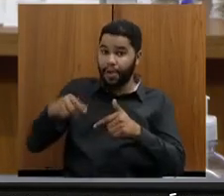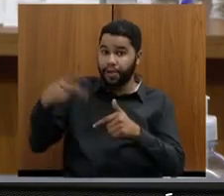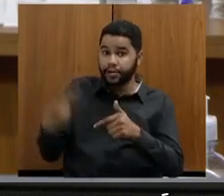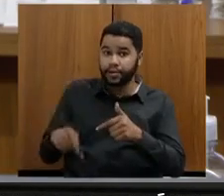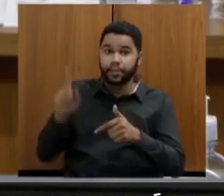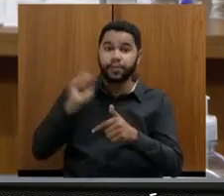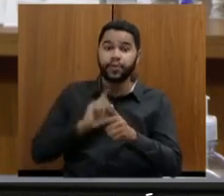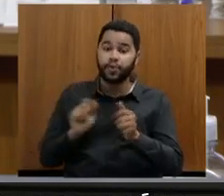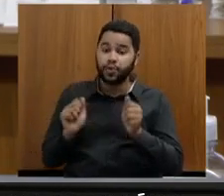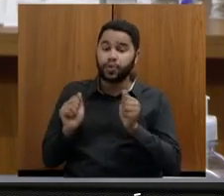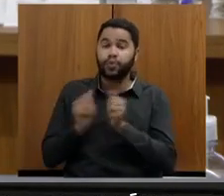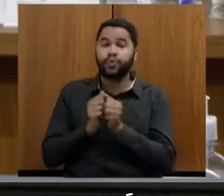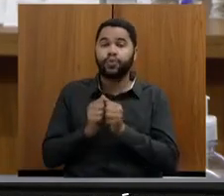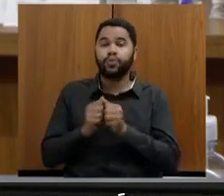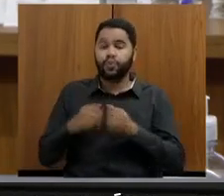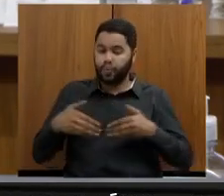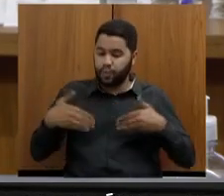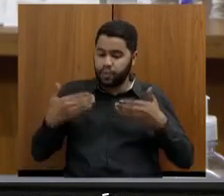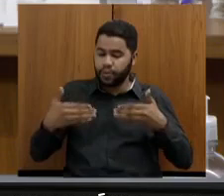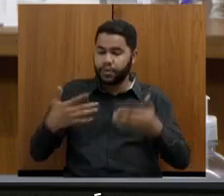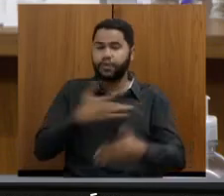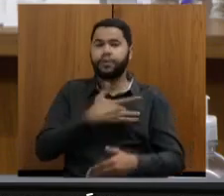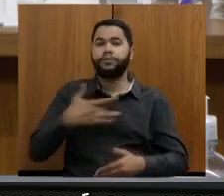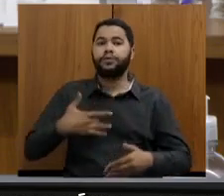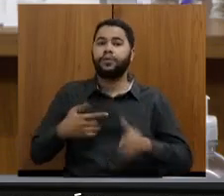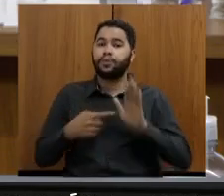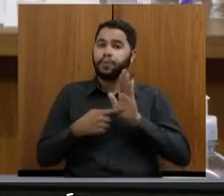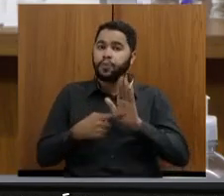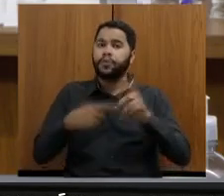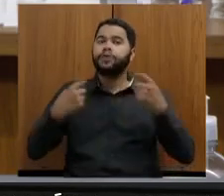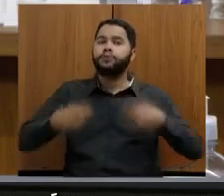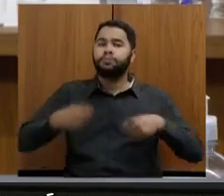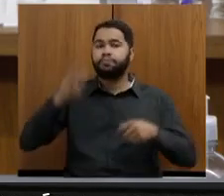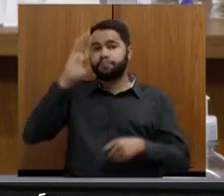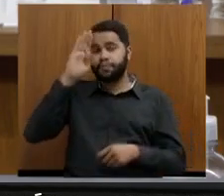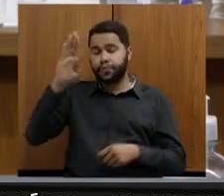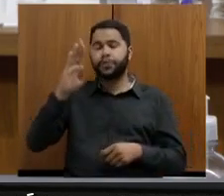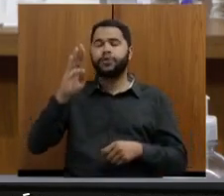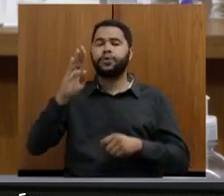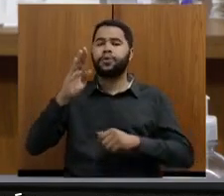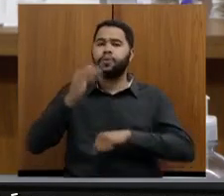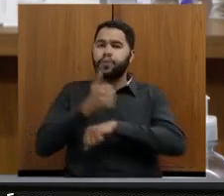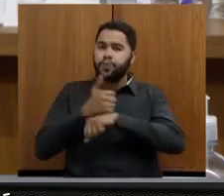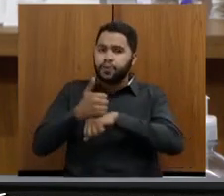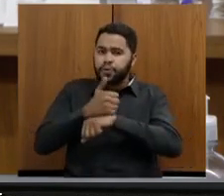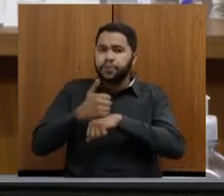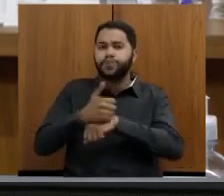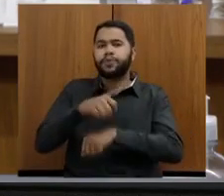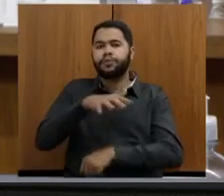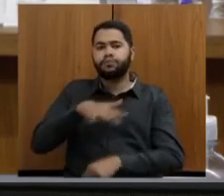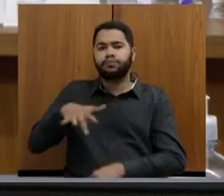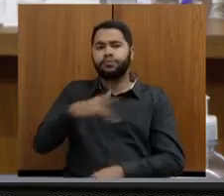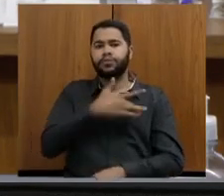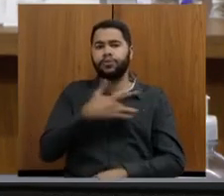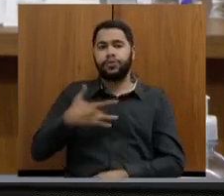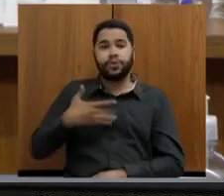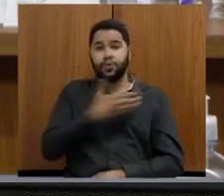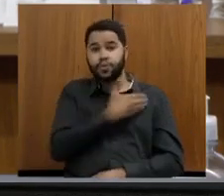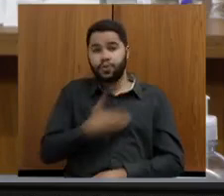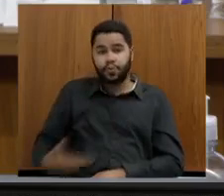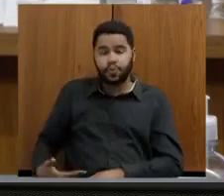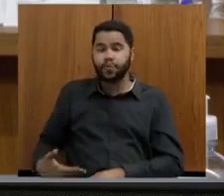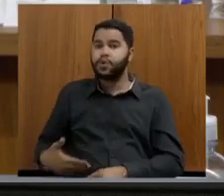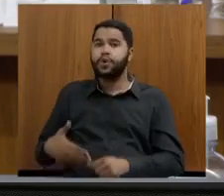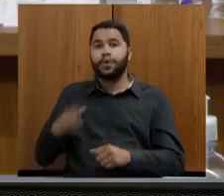Gerais junto ao Ministério da Saúde mostrando a necessidade de priorizar os profissionais de segurança pública levou essa